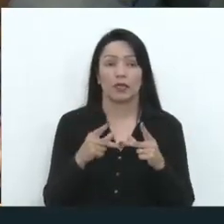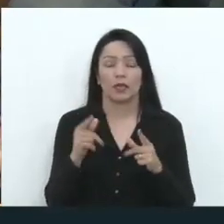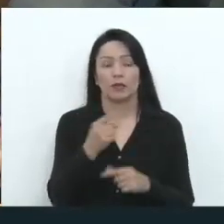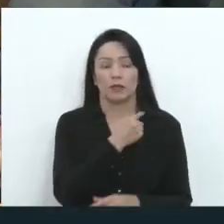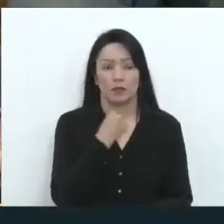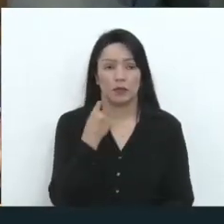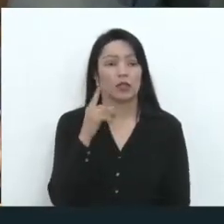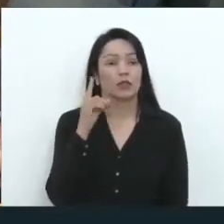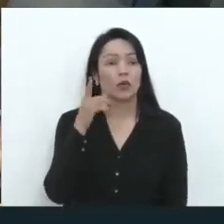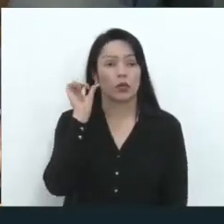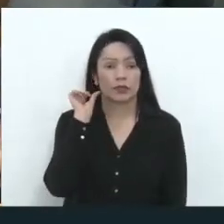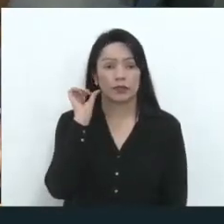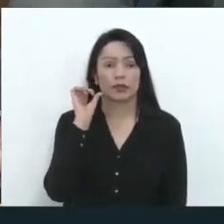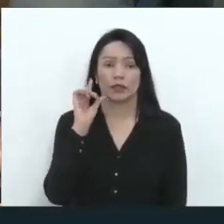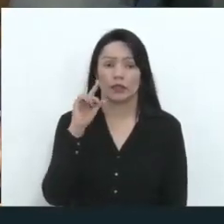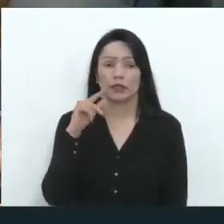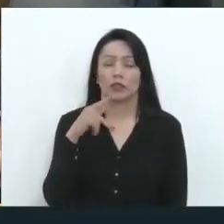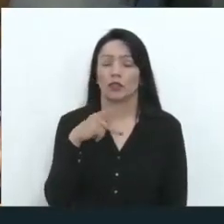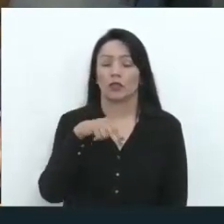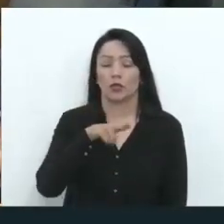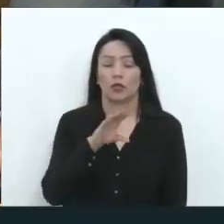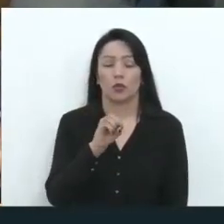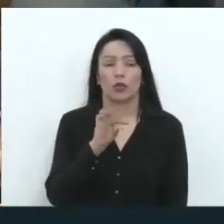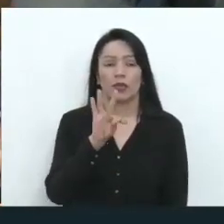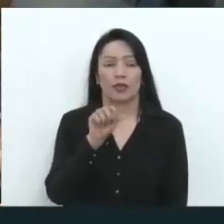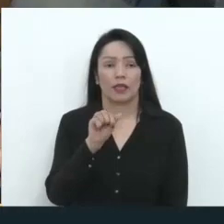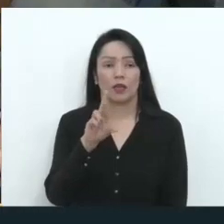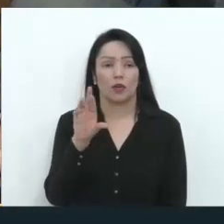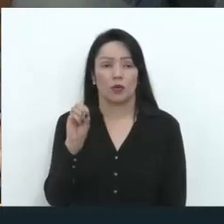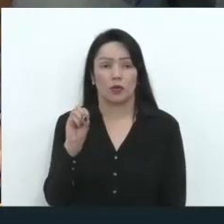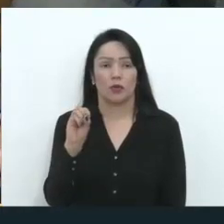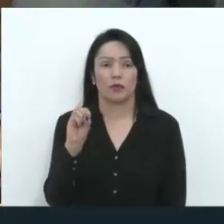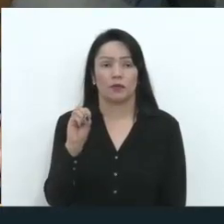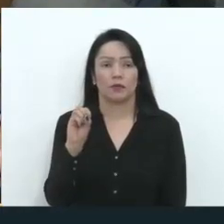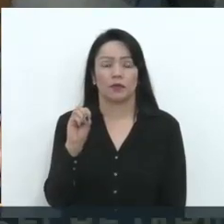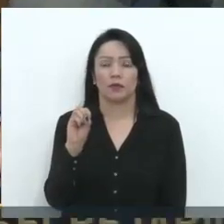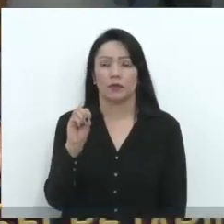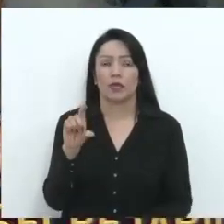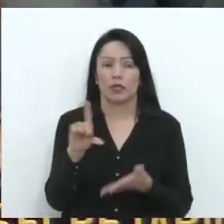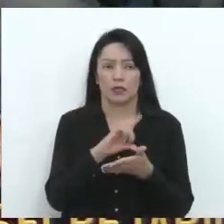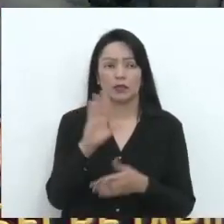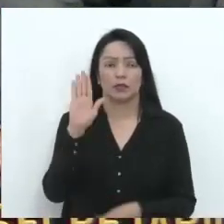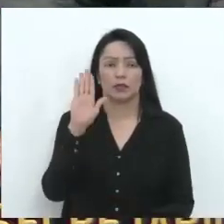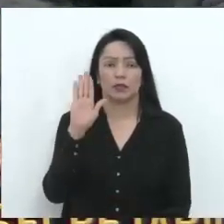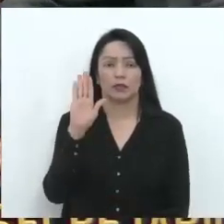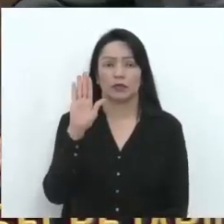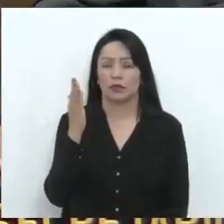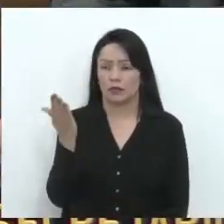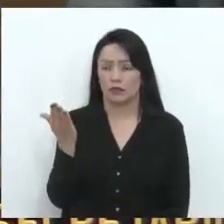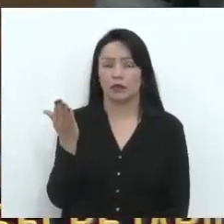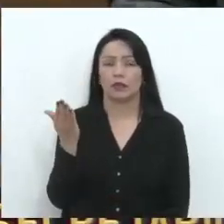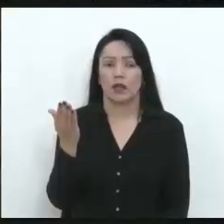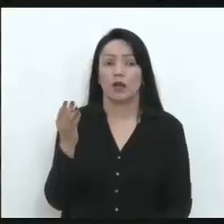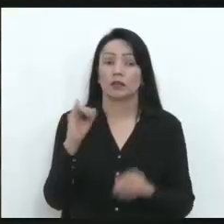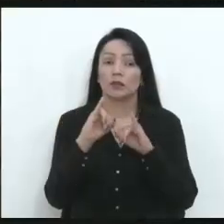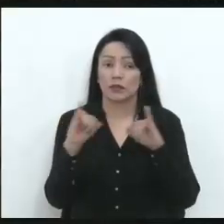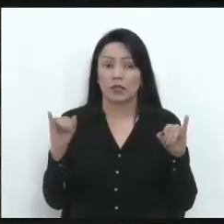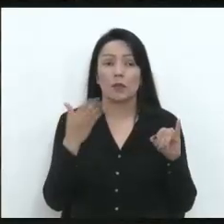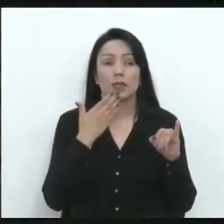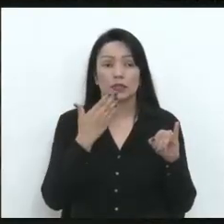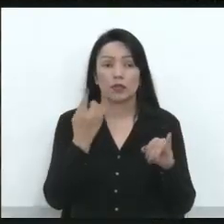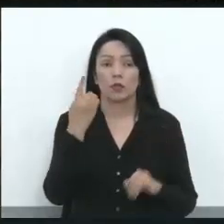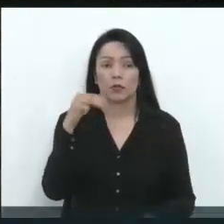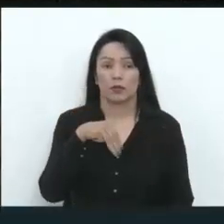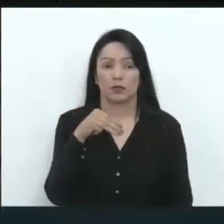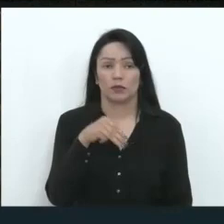no dia de ontem, senhor Pedro Notaro. Questão de ordem antes, vereador Edmilson Souza. Eu só gostaria de reforçar o pedido de um minuto de